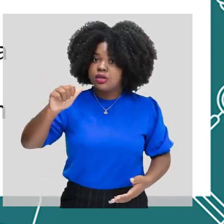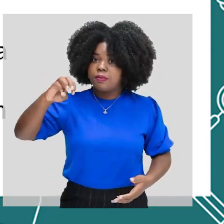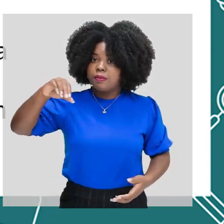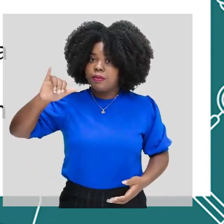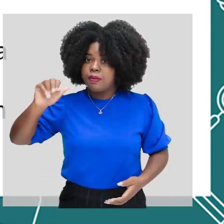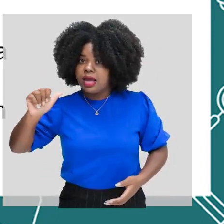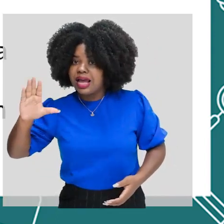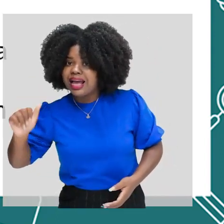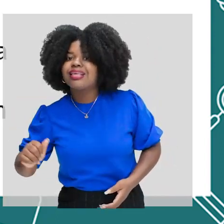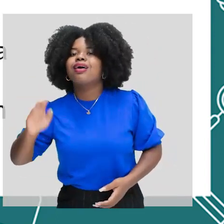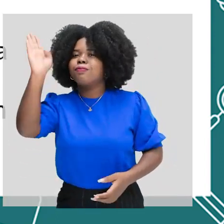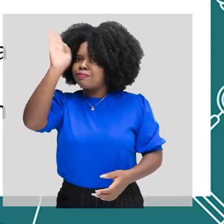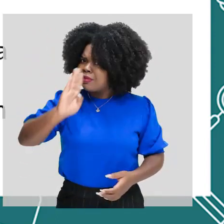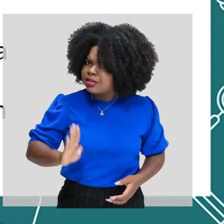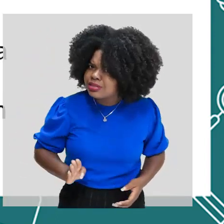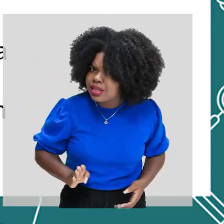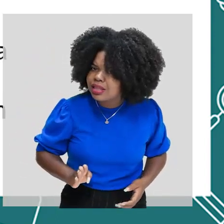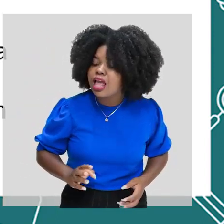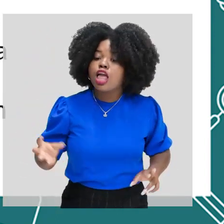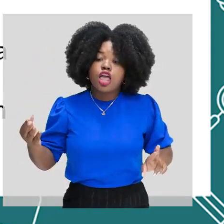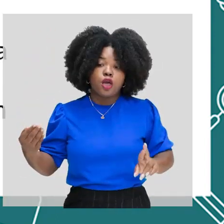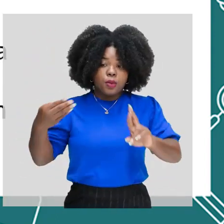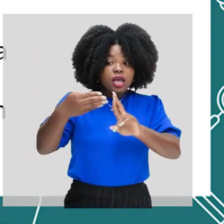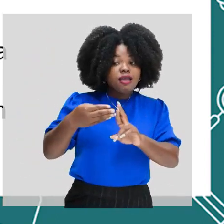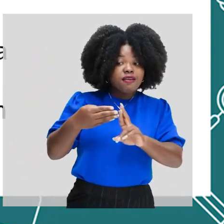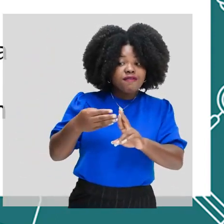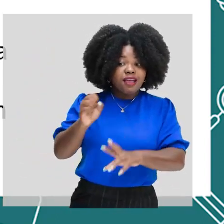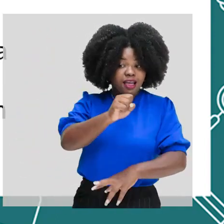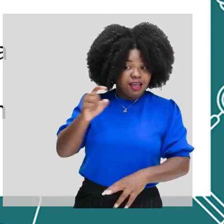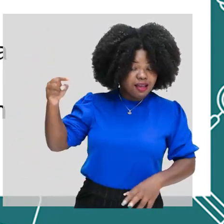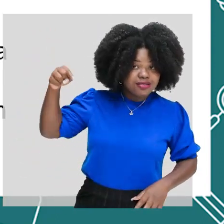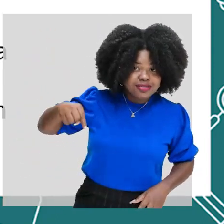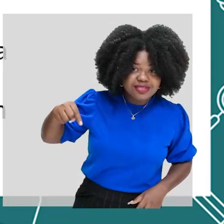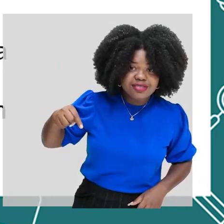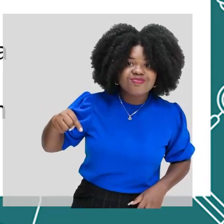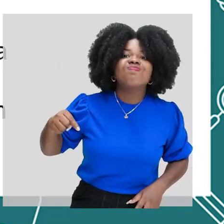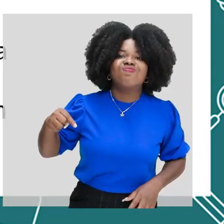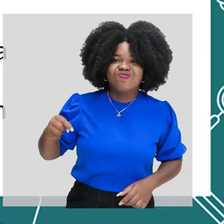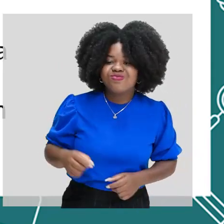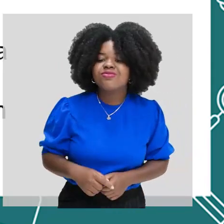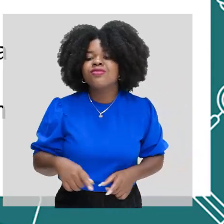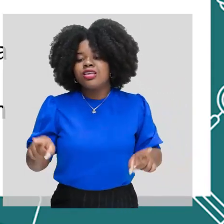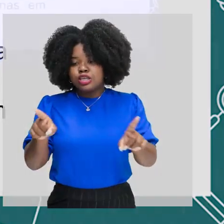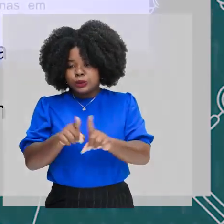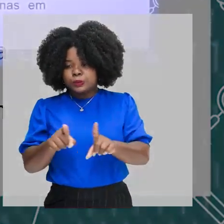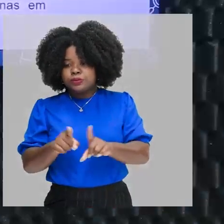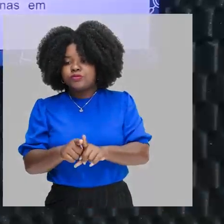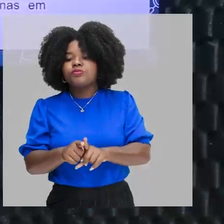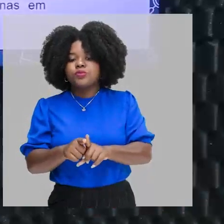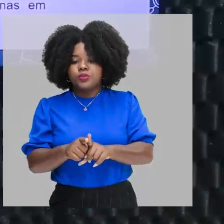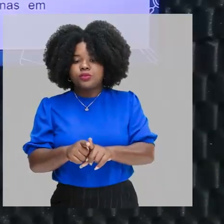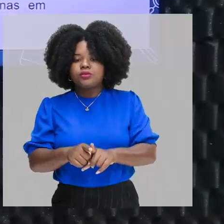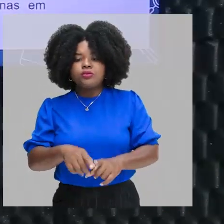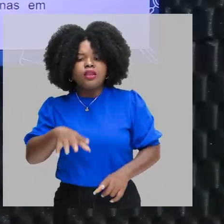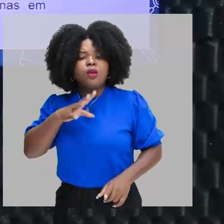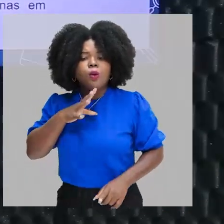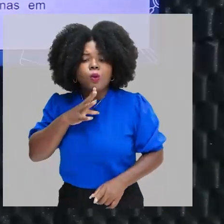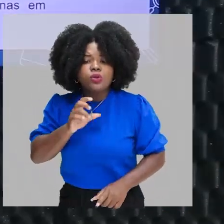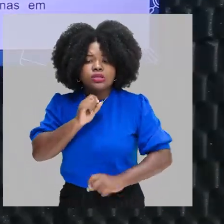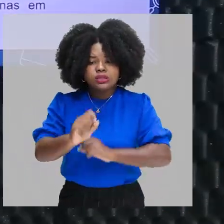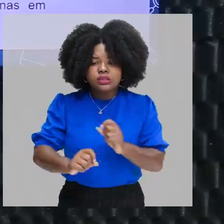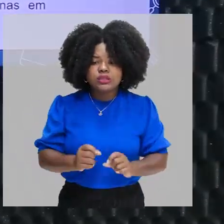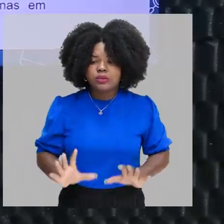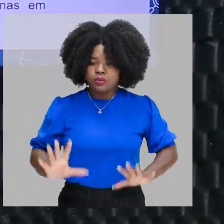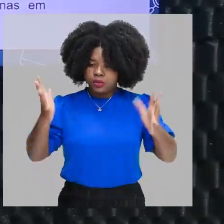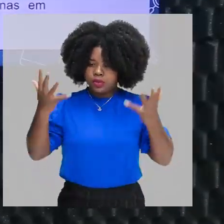referência à cidade de São Luís, tá? Fazendo referência também ao estado. A cidade de São Luís também é reconhecida pelos